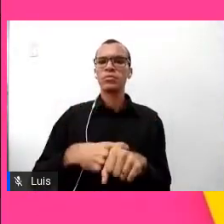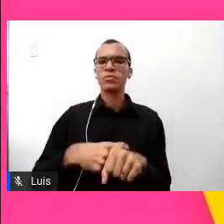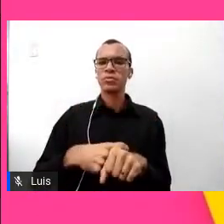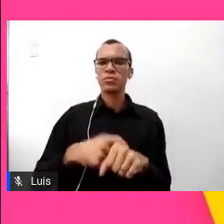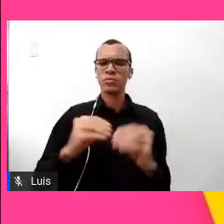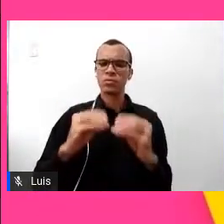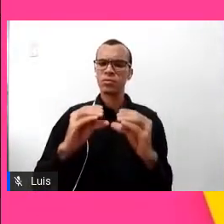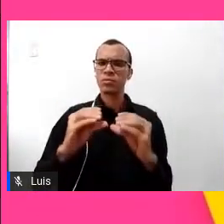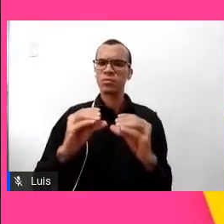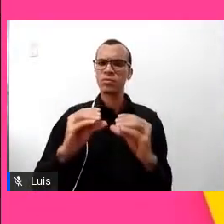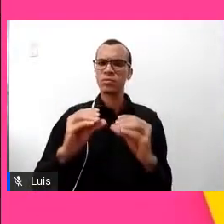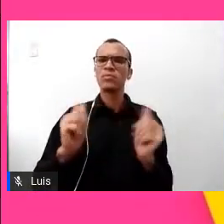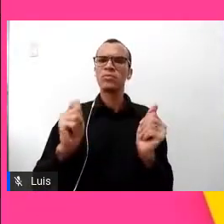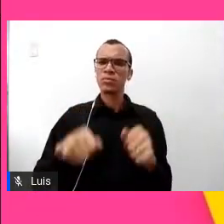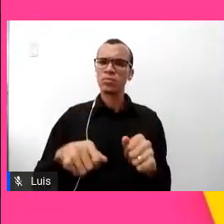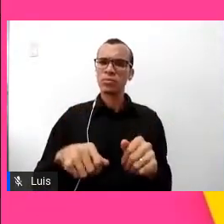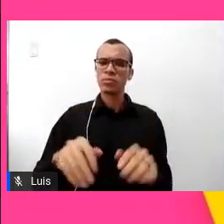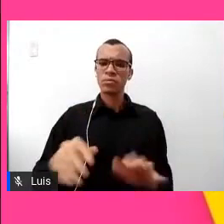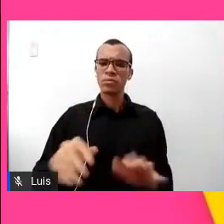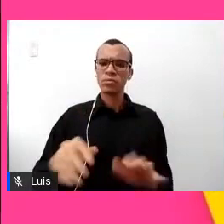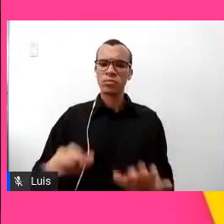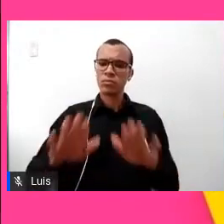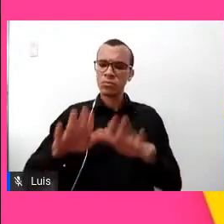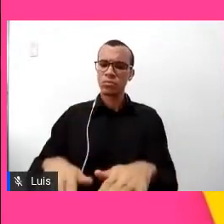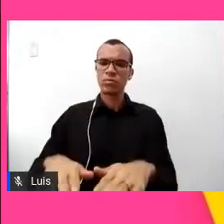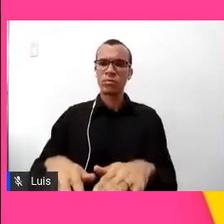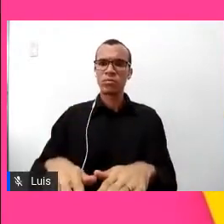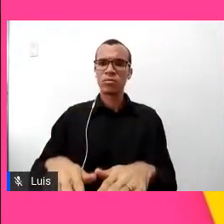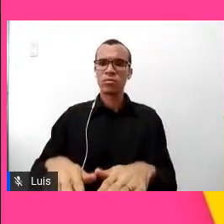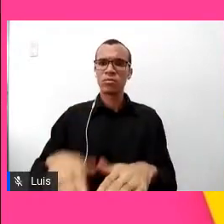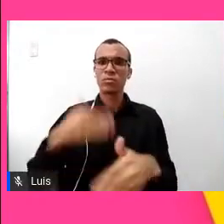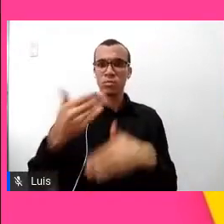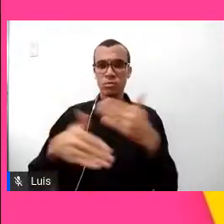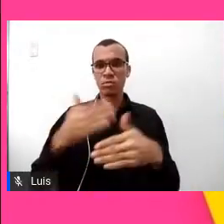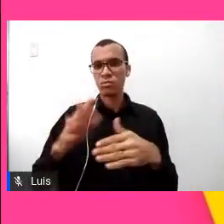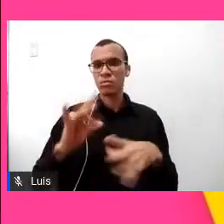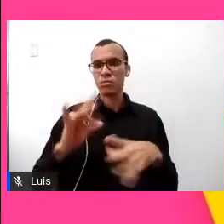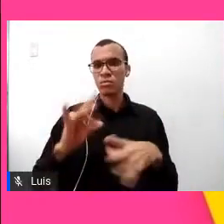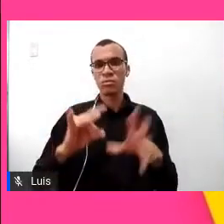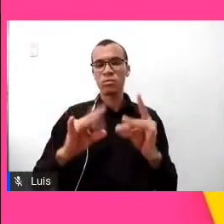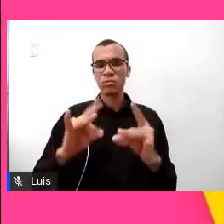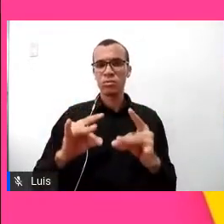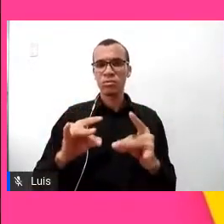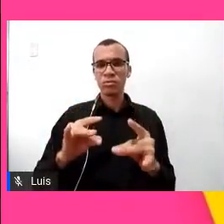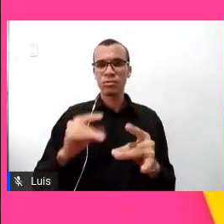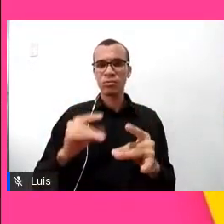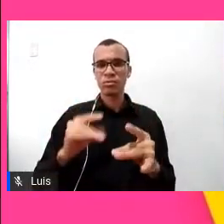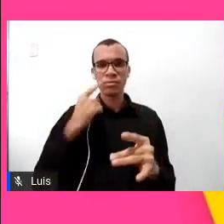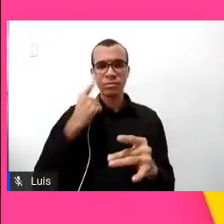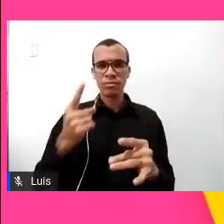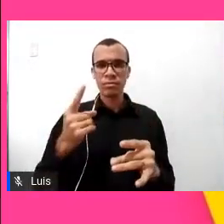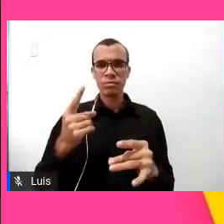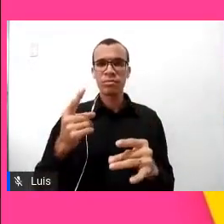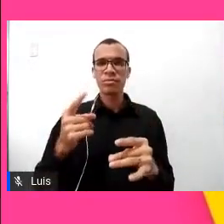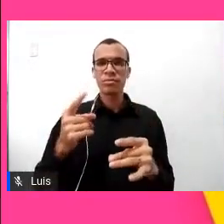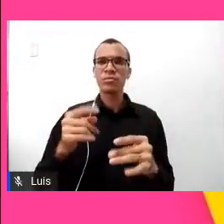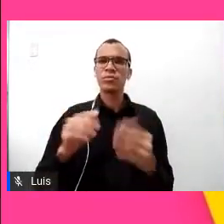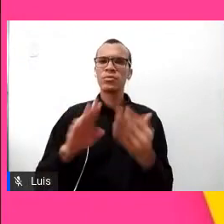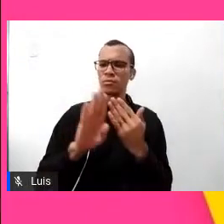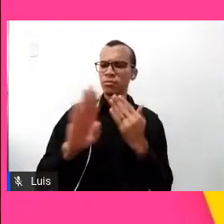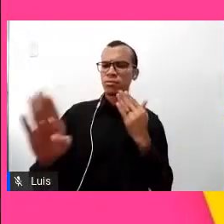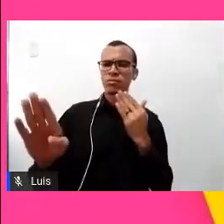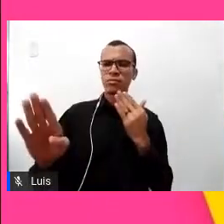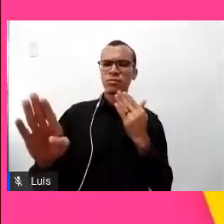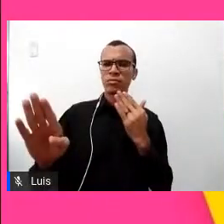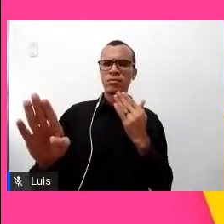colocar isso aqui em cima e colar. Ó, para ele ficar retinho, para dar reforço